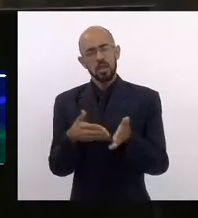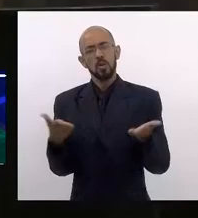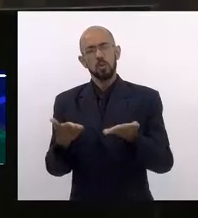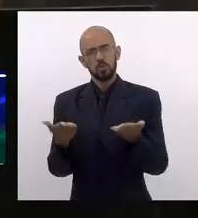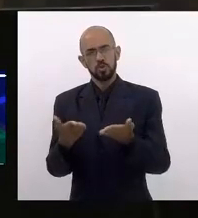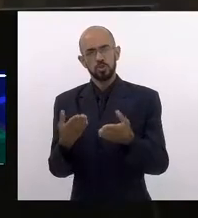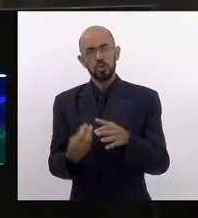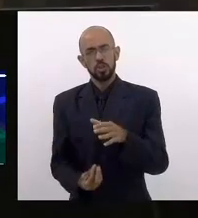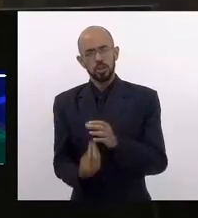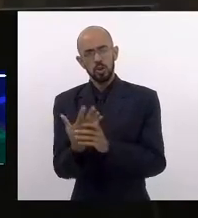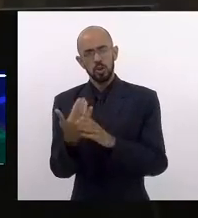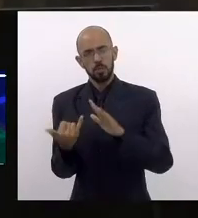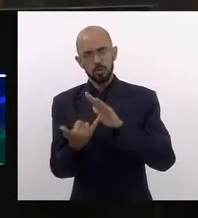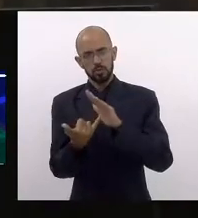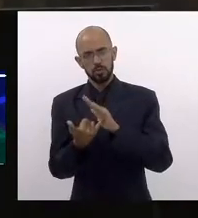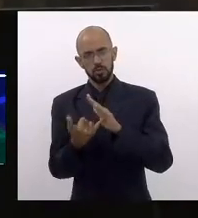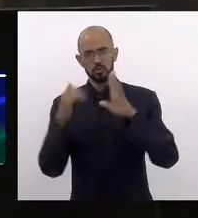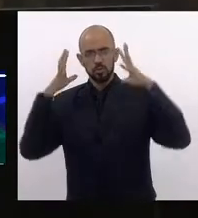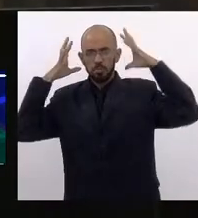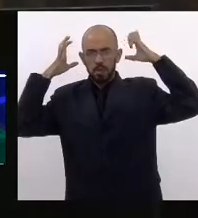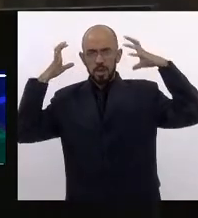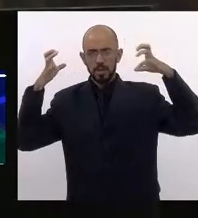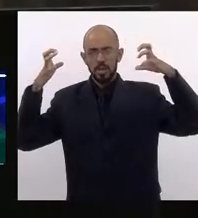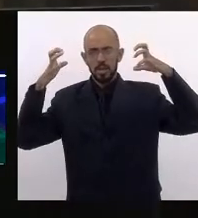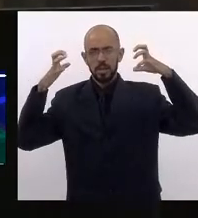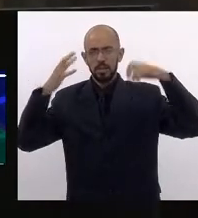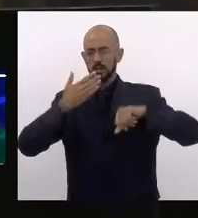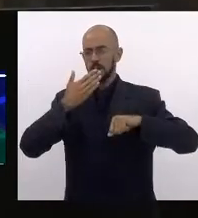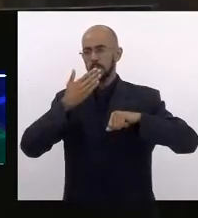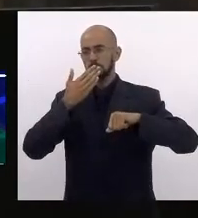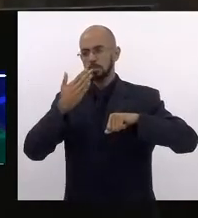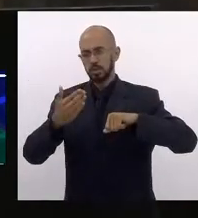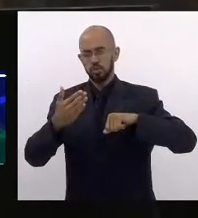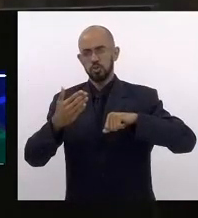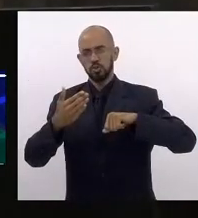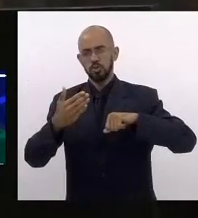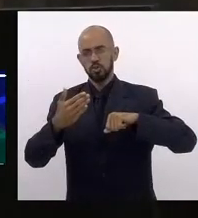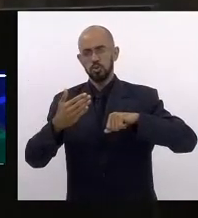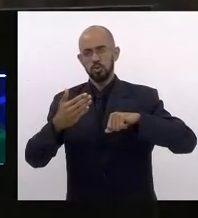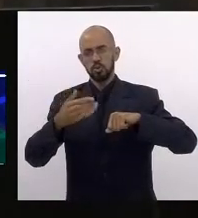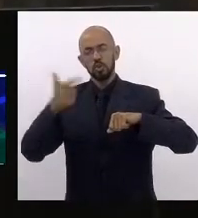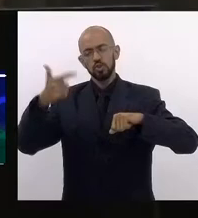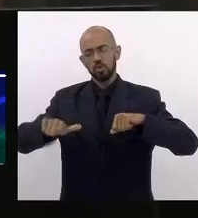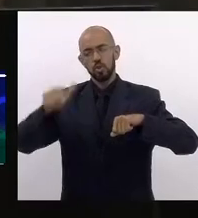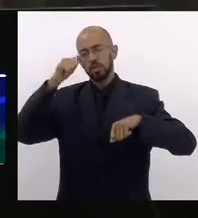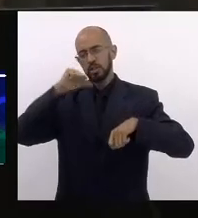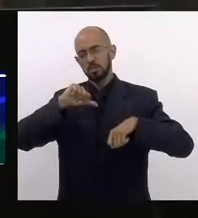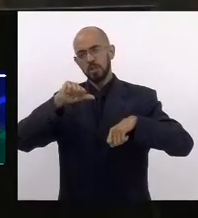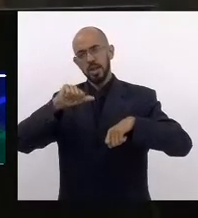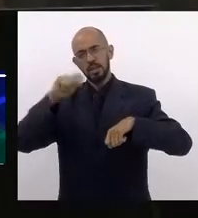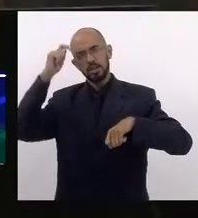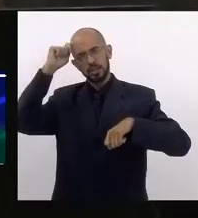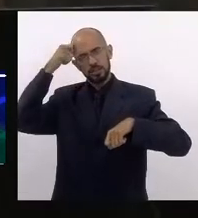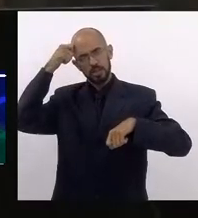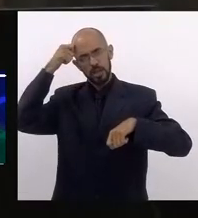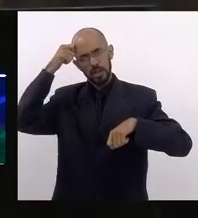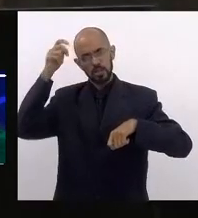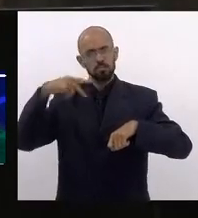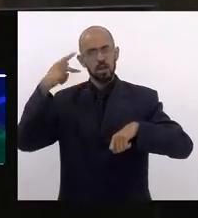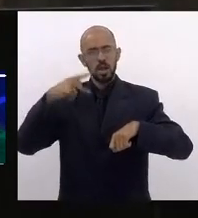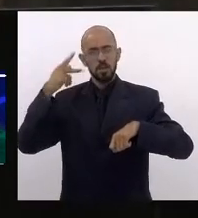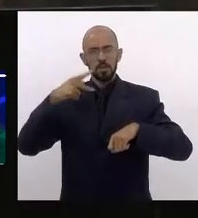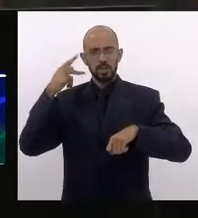Instituto Marielle Franco, uma forma de reivindicar também a vida de outras mulheres, mulheres pretas,